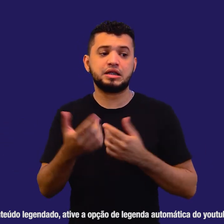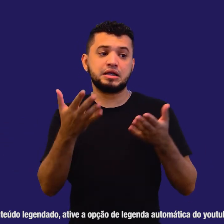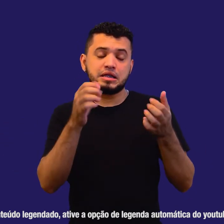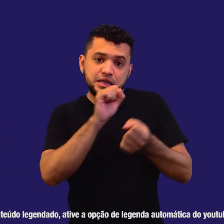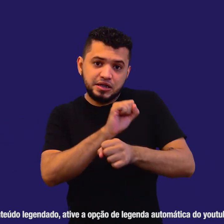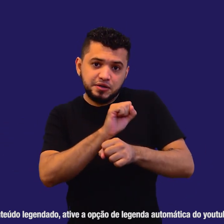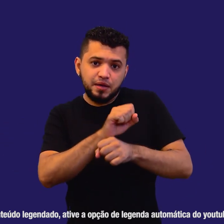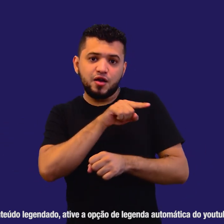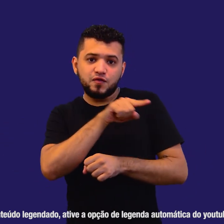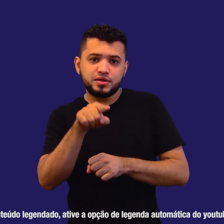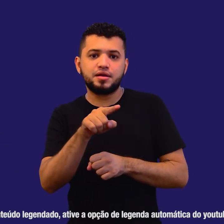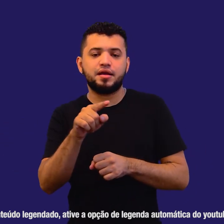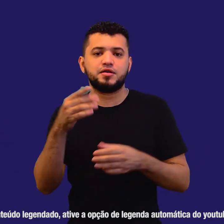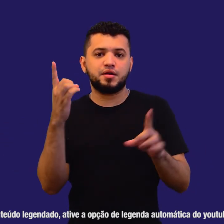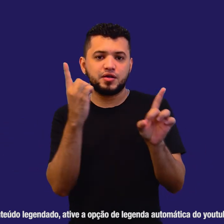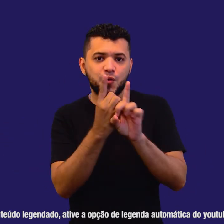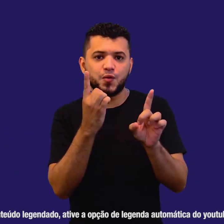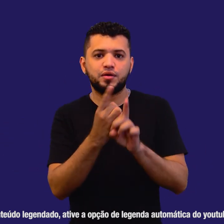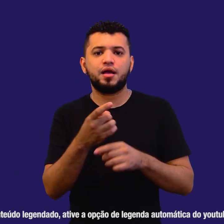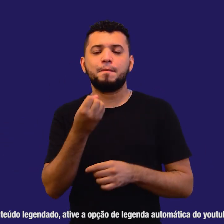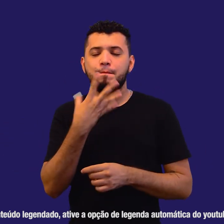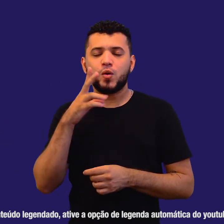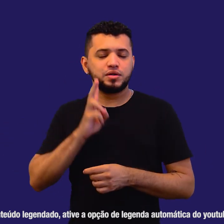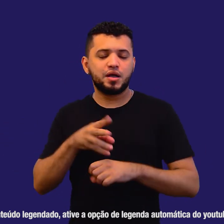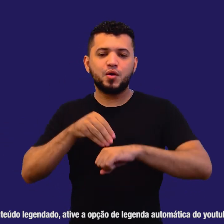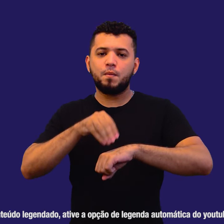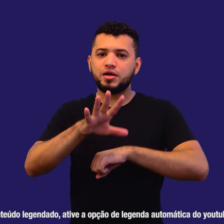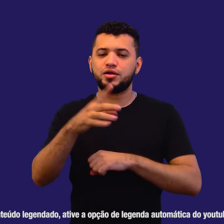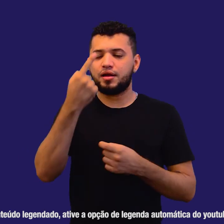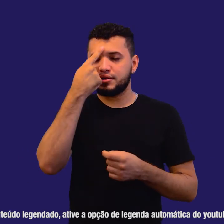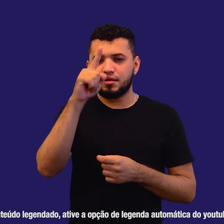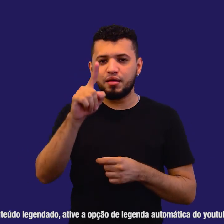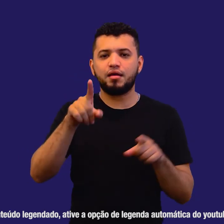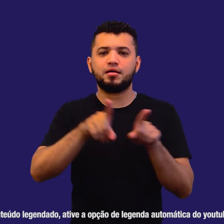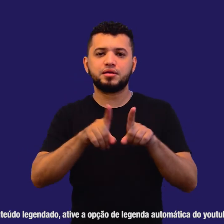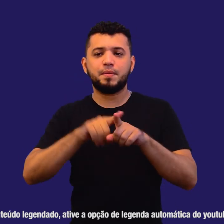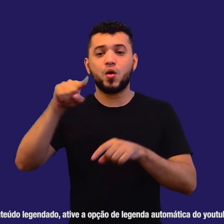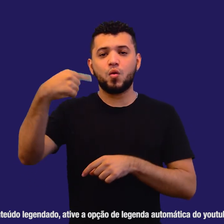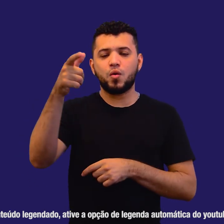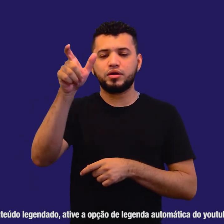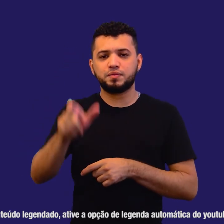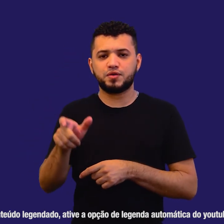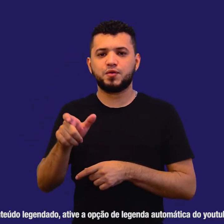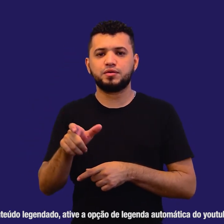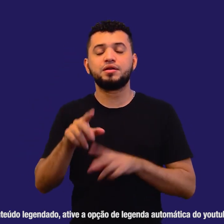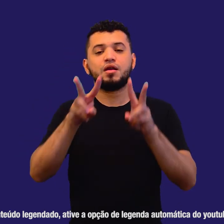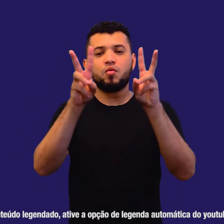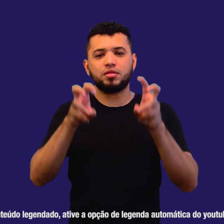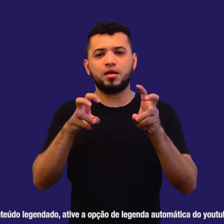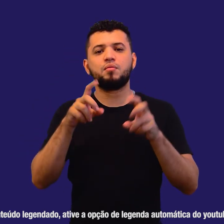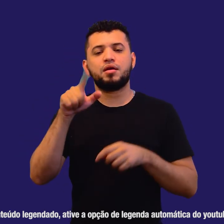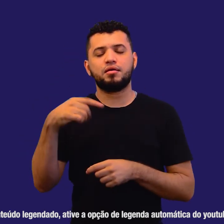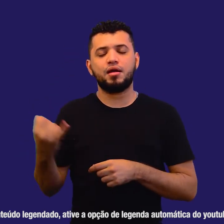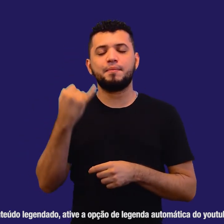vocês interessados. Acredito que é muito bacana sempre compartilharmos nossas ideias, inclusive com outras pessoas, e num tema que é tão atual